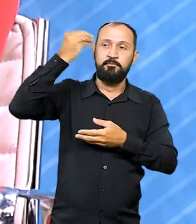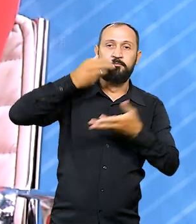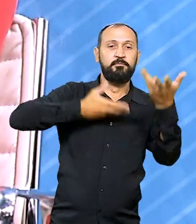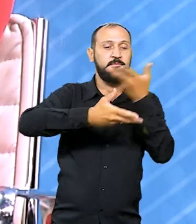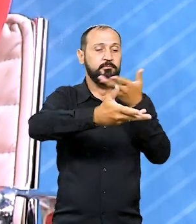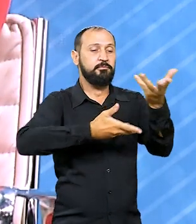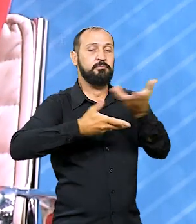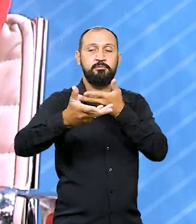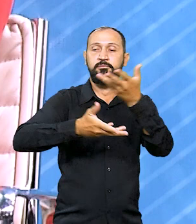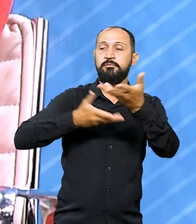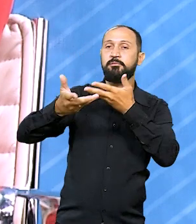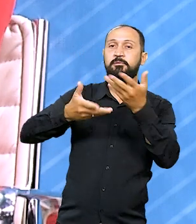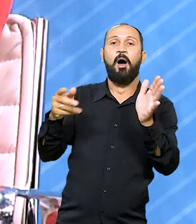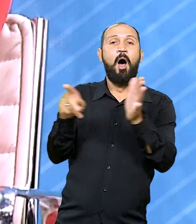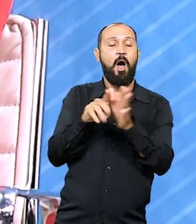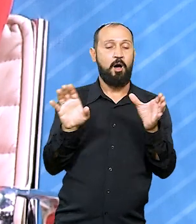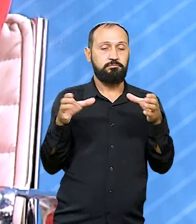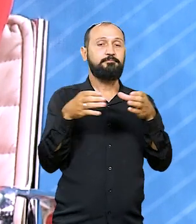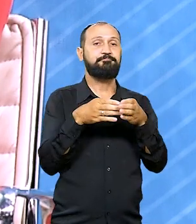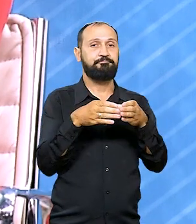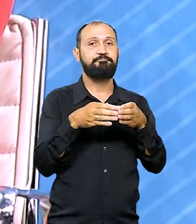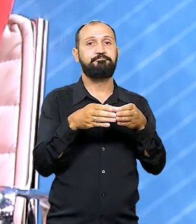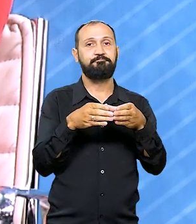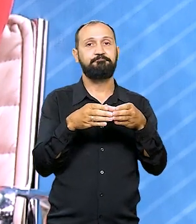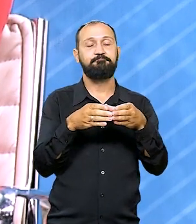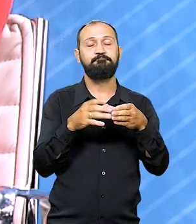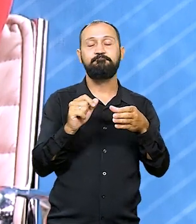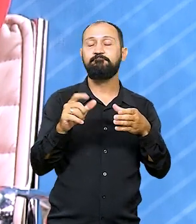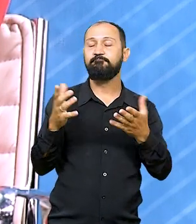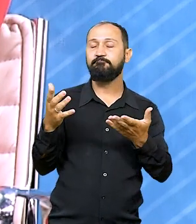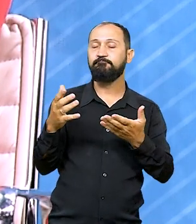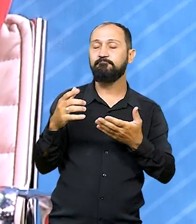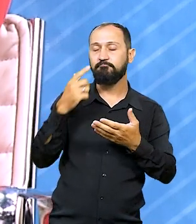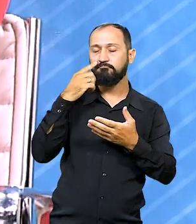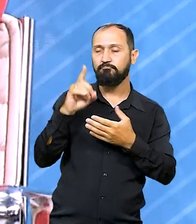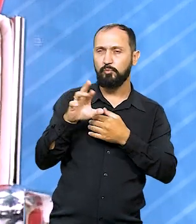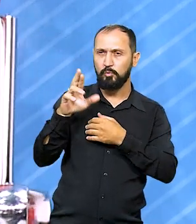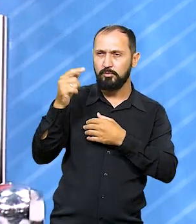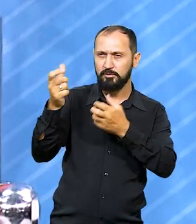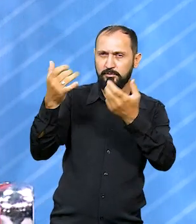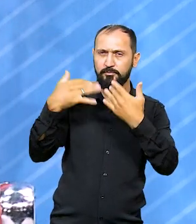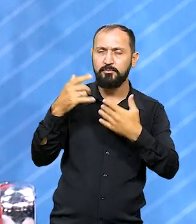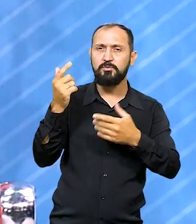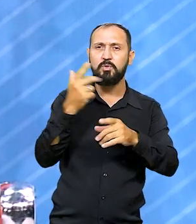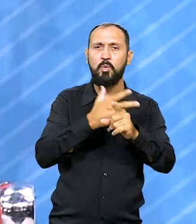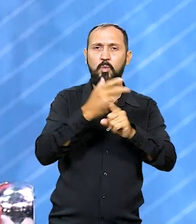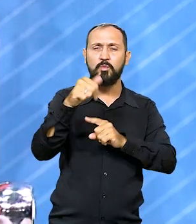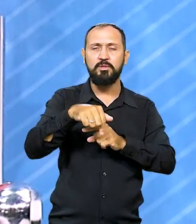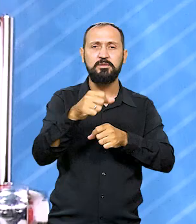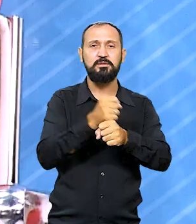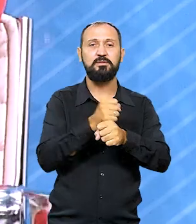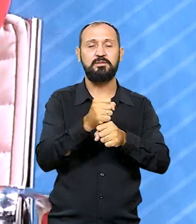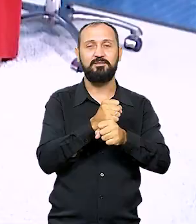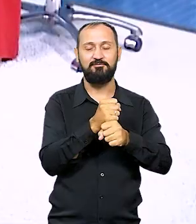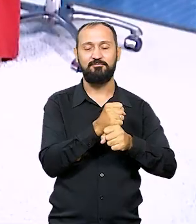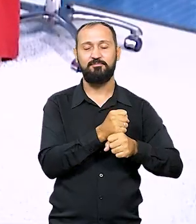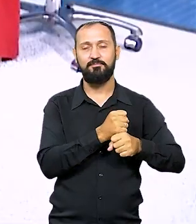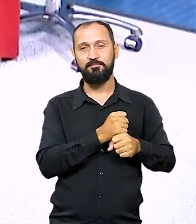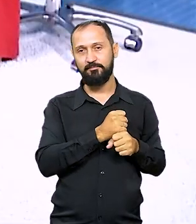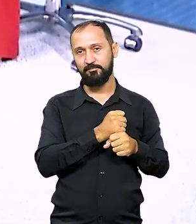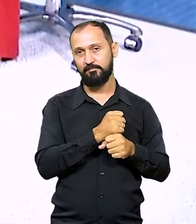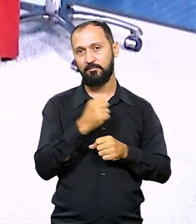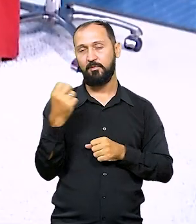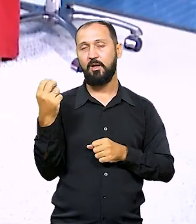Trocando experiências. É um dos papéis das comissões também, né? Doutor, e vocês tiveram uma conquista importante esse ano,